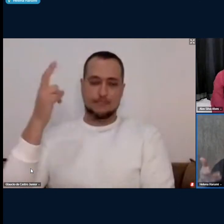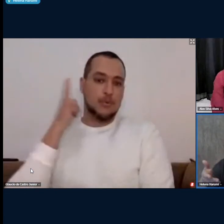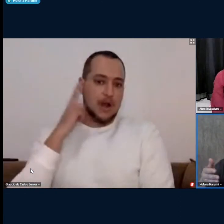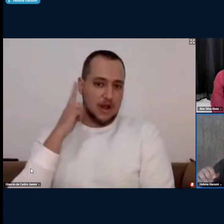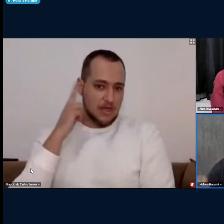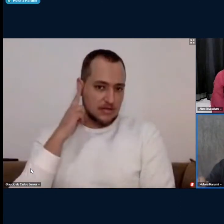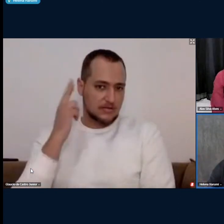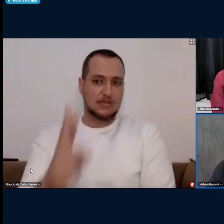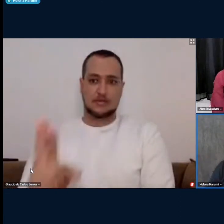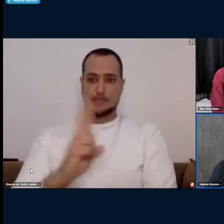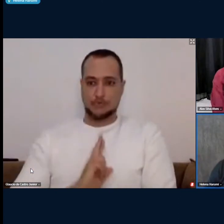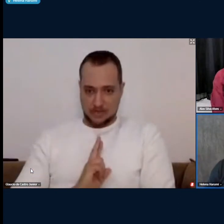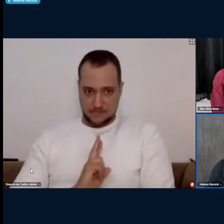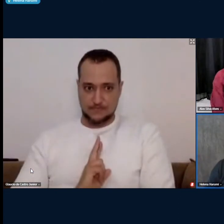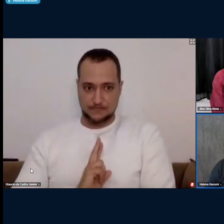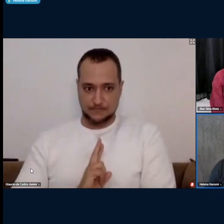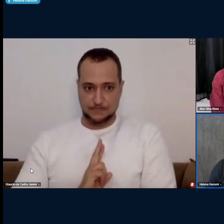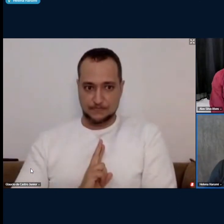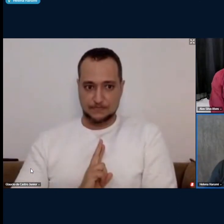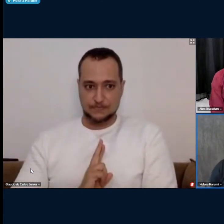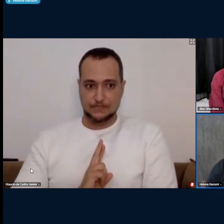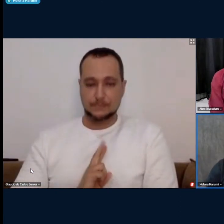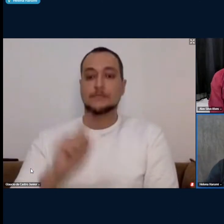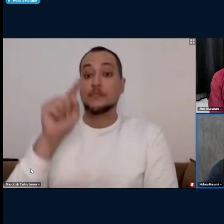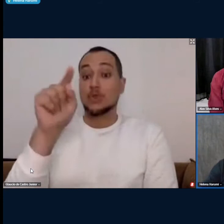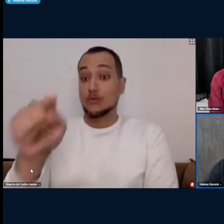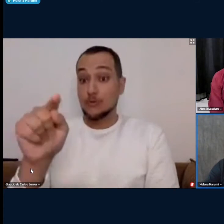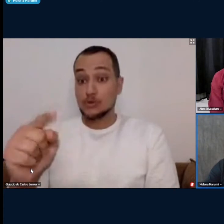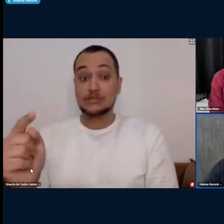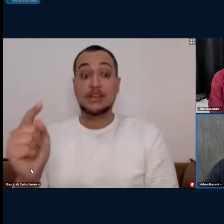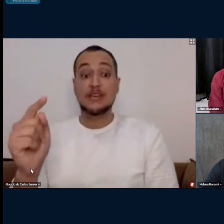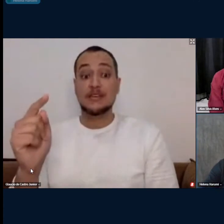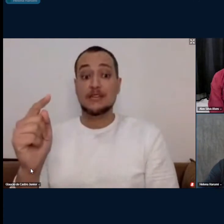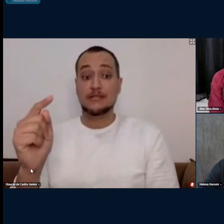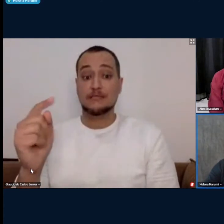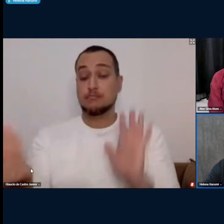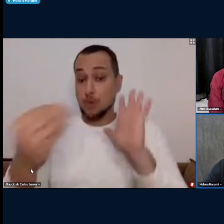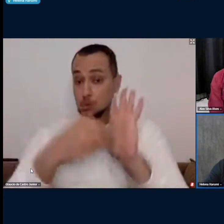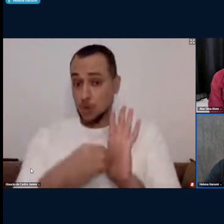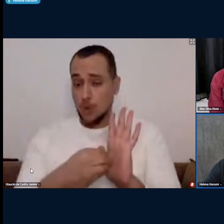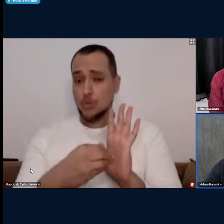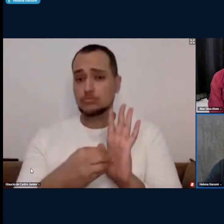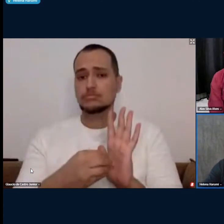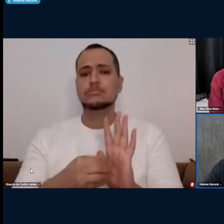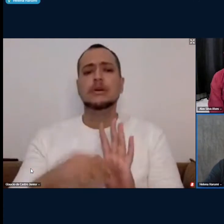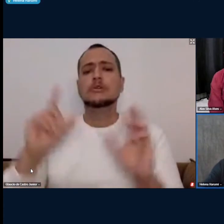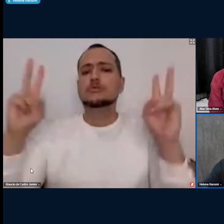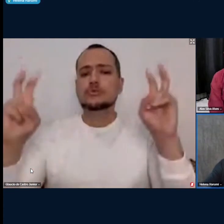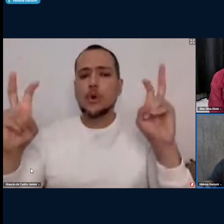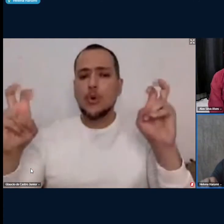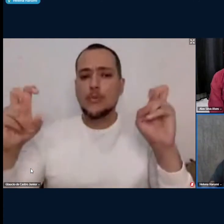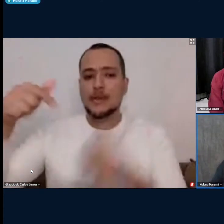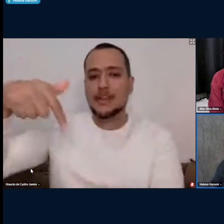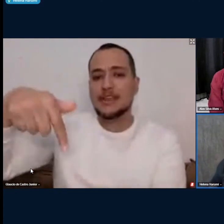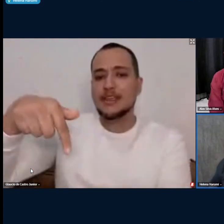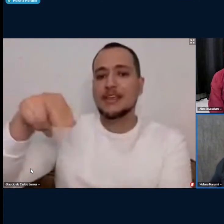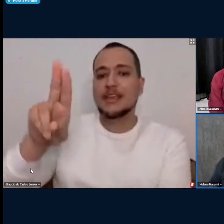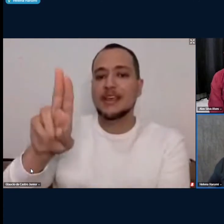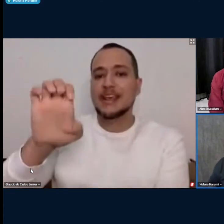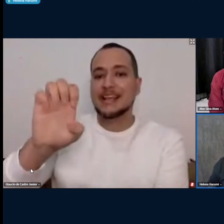E agora sim eu tenho uma questão para o Alex, que você